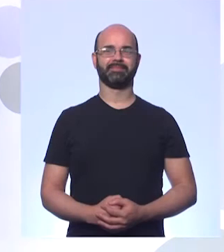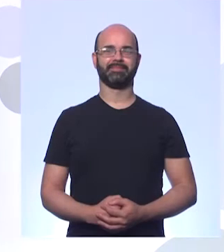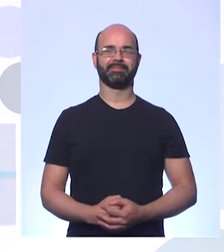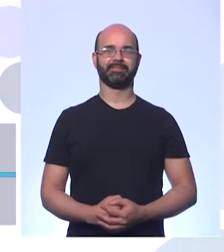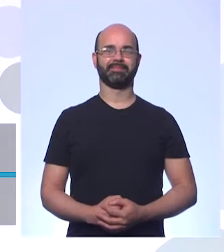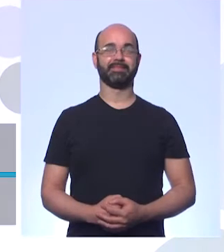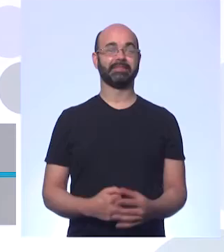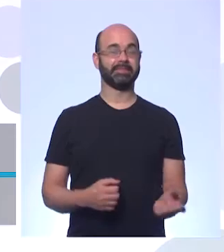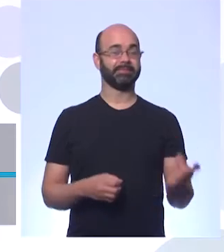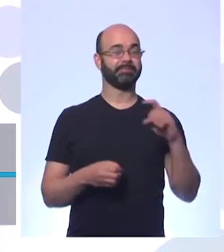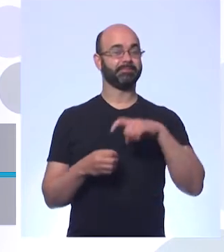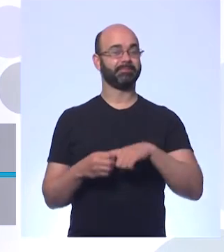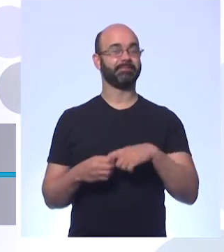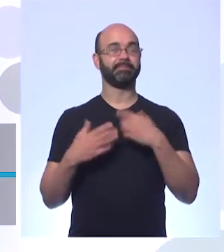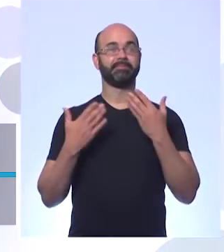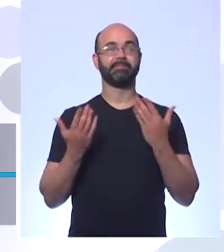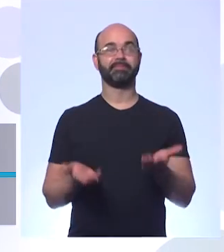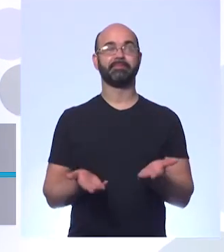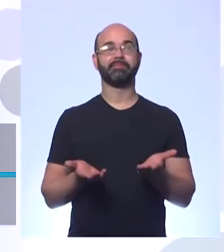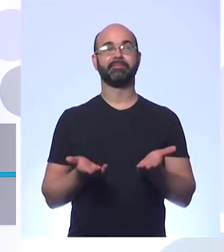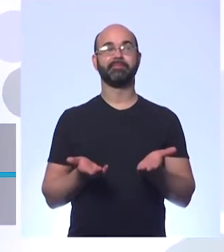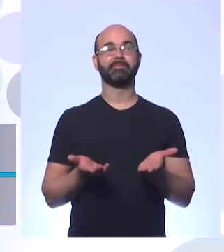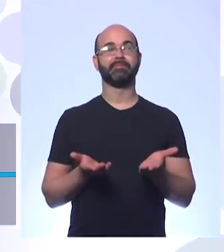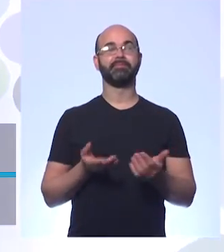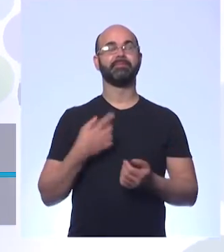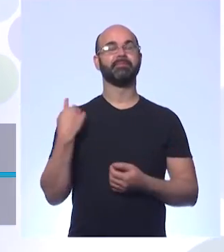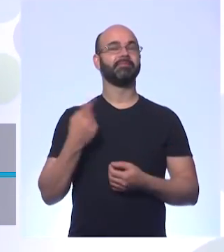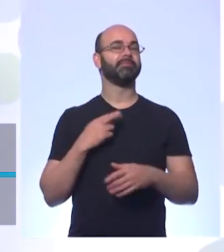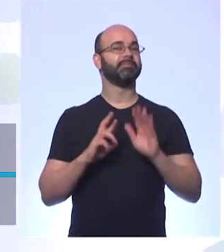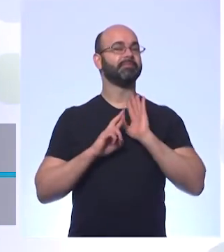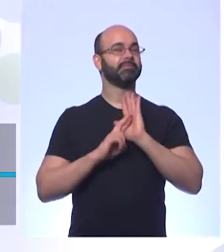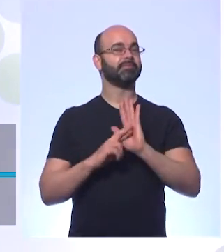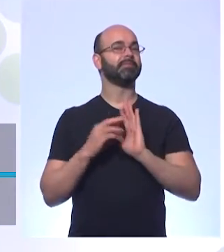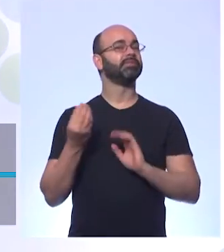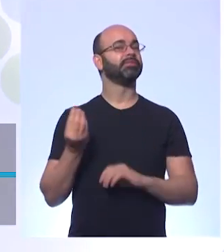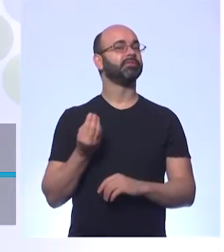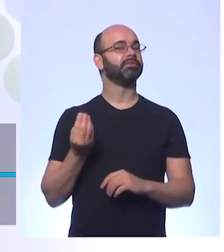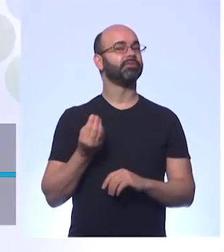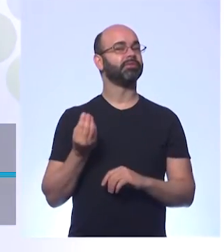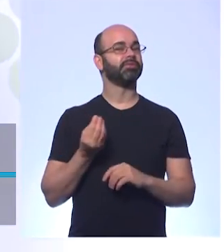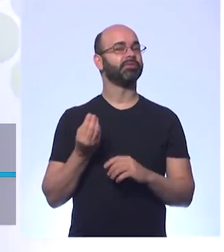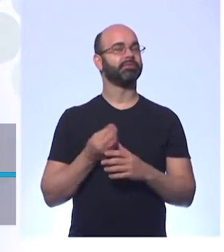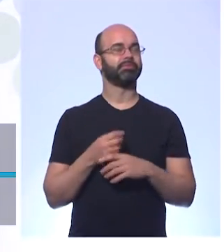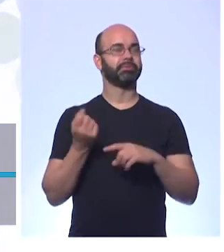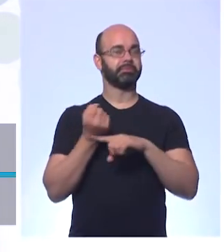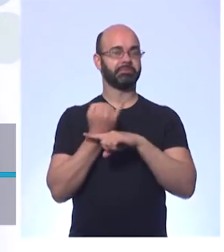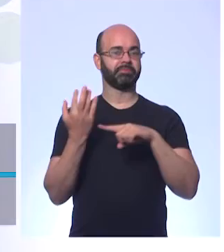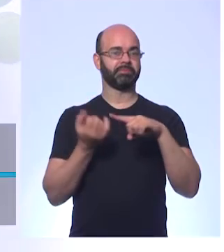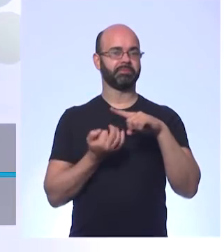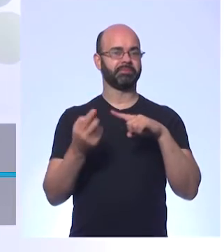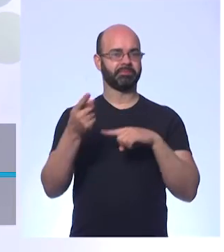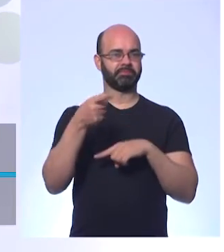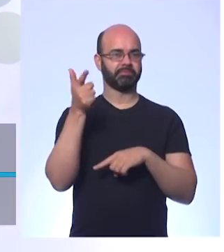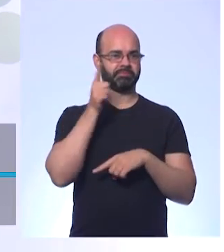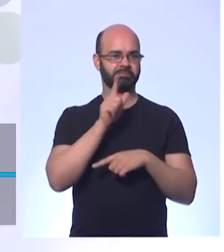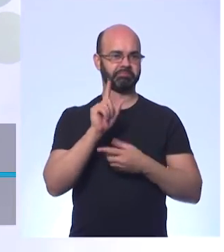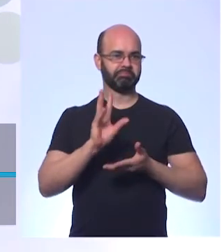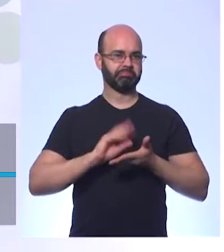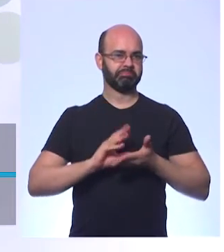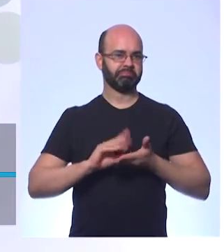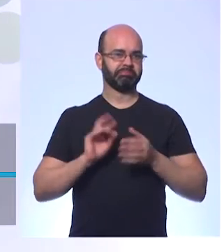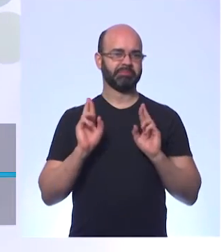Voltamos aqui, pessoal. Então, agora vamos ver como que a gente representa esta fração, tá certo? Espero que tenha dado tempo para vocês anotarem